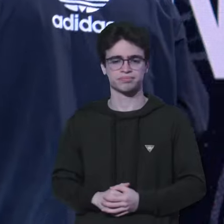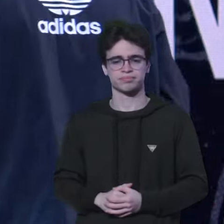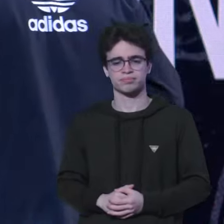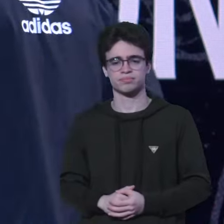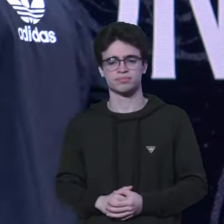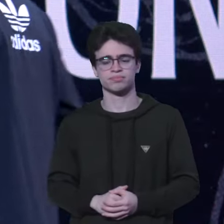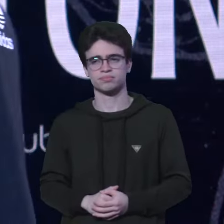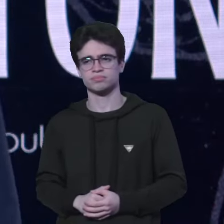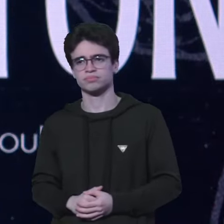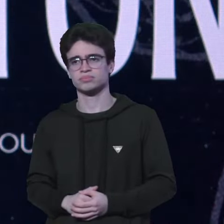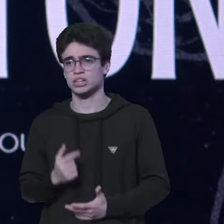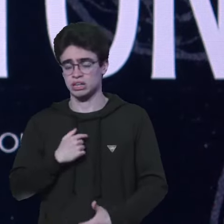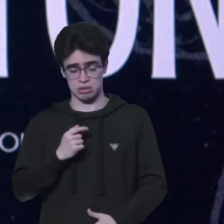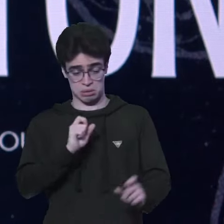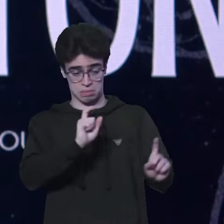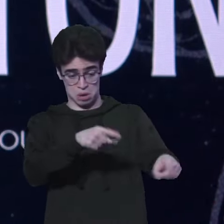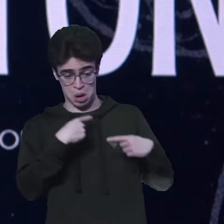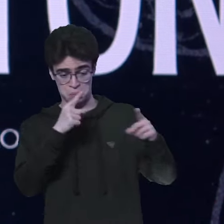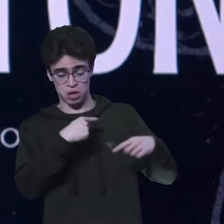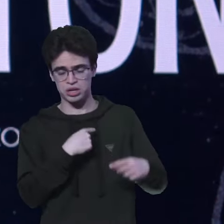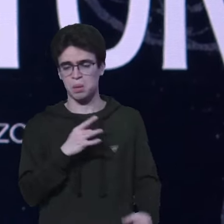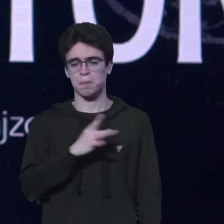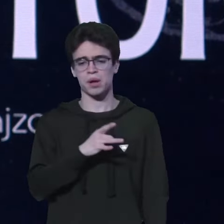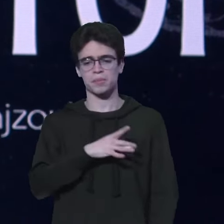Chega de medo de ser perseguido.